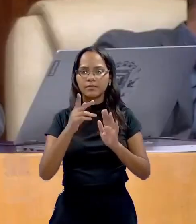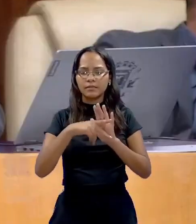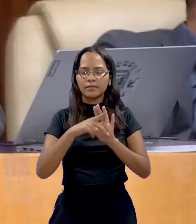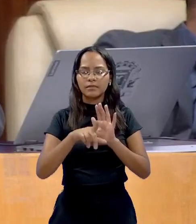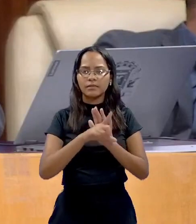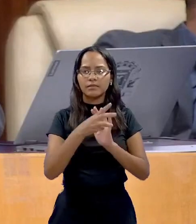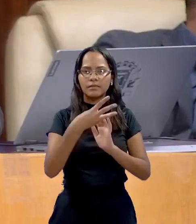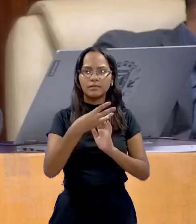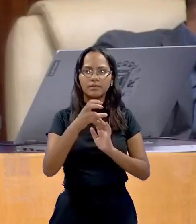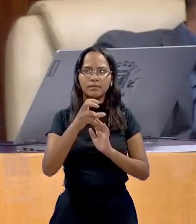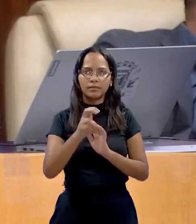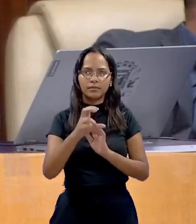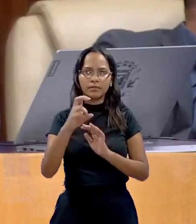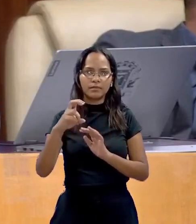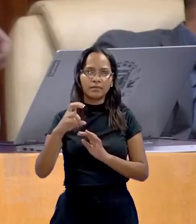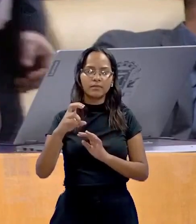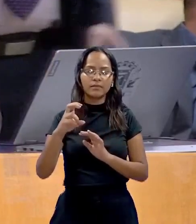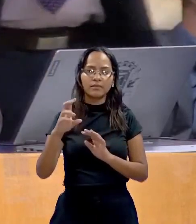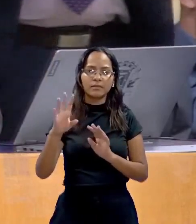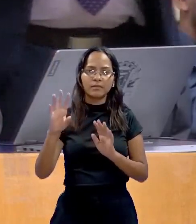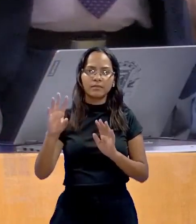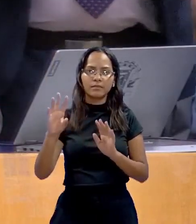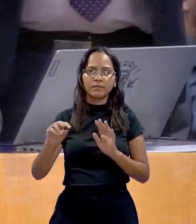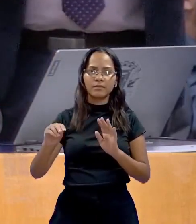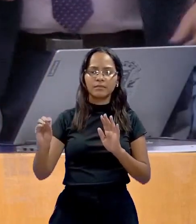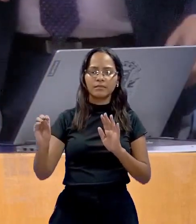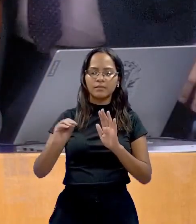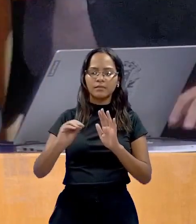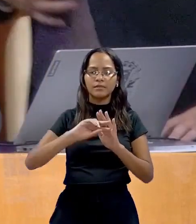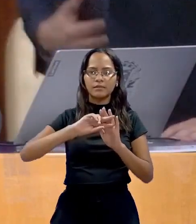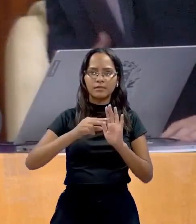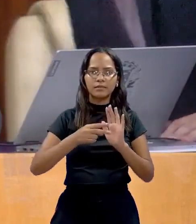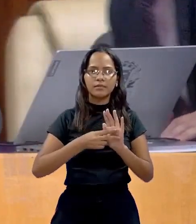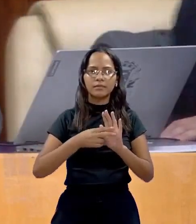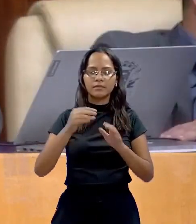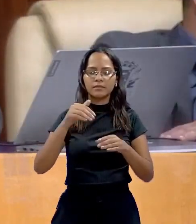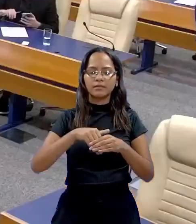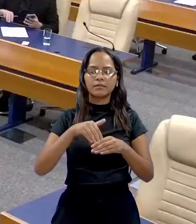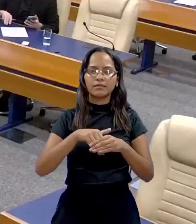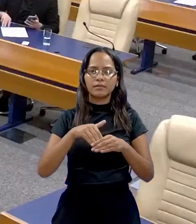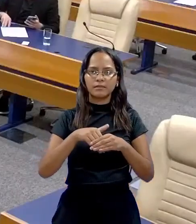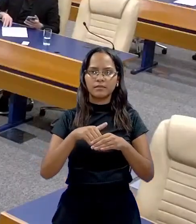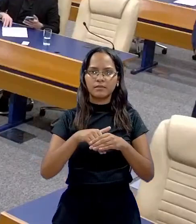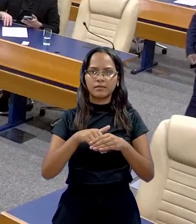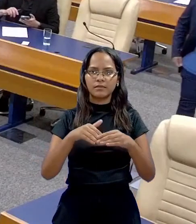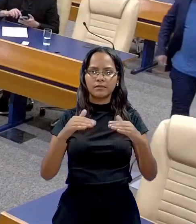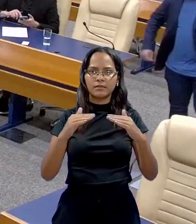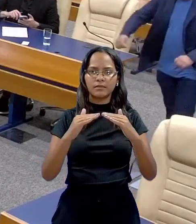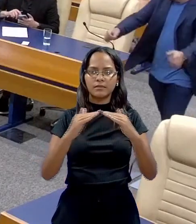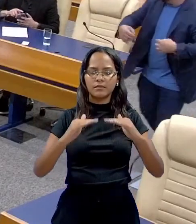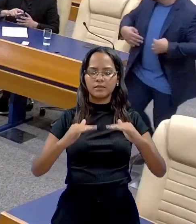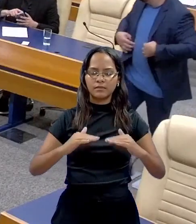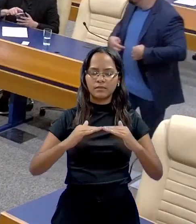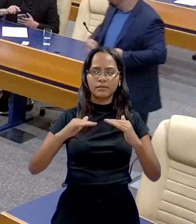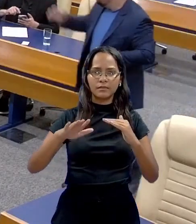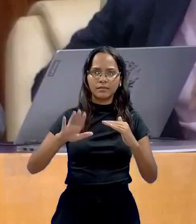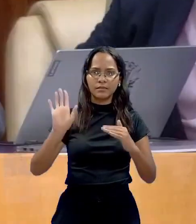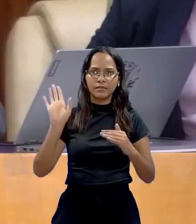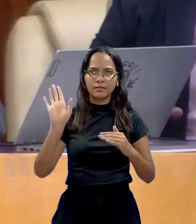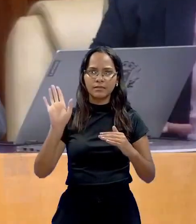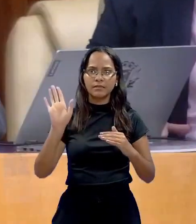Pedido de inversão favorável, está em votação. Favoráveis permaneçam como estão, contrários se